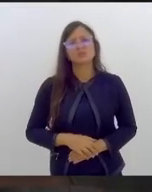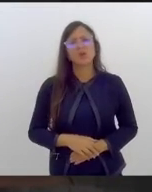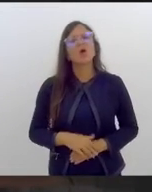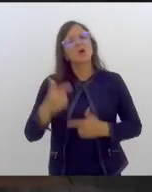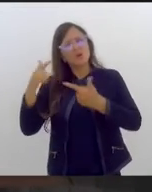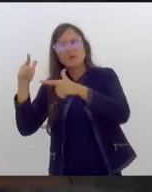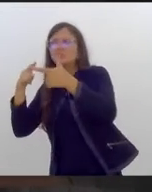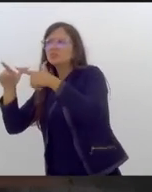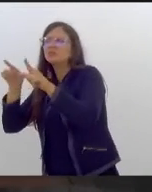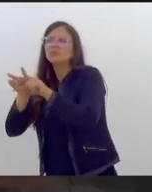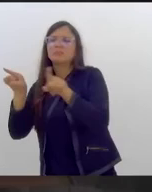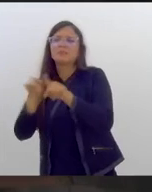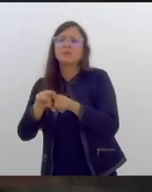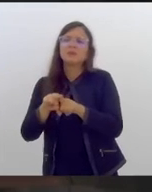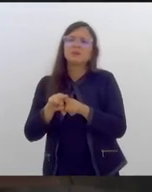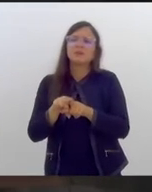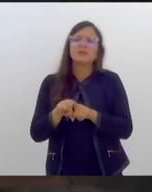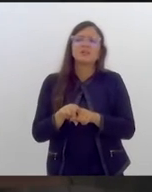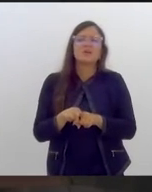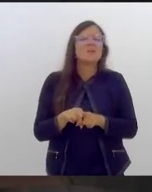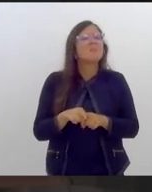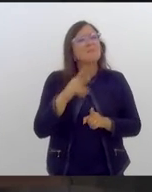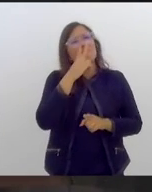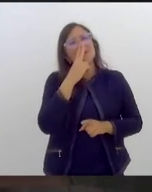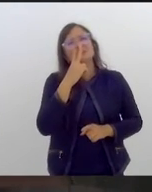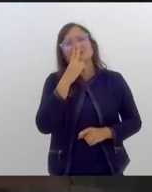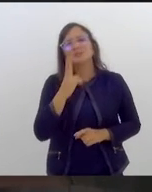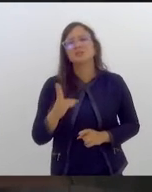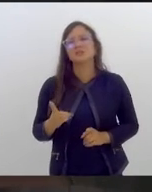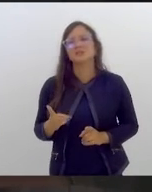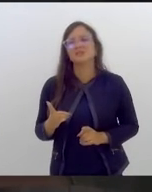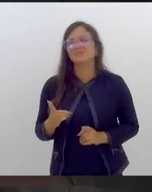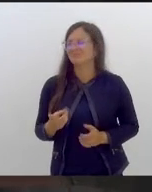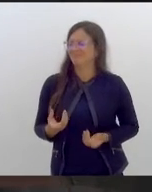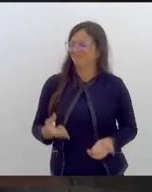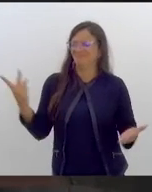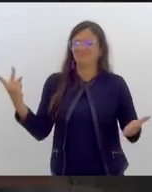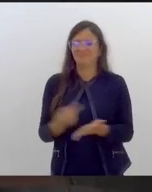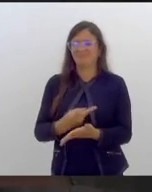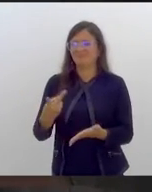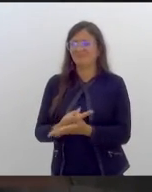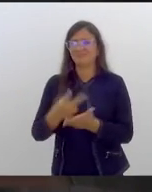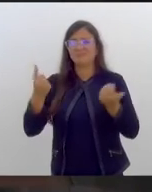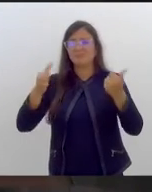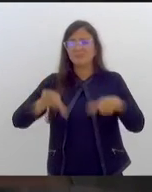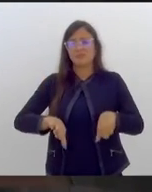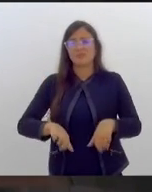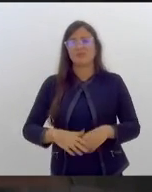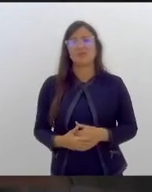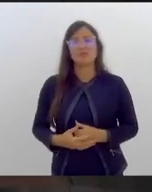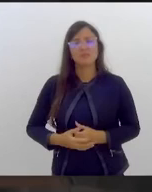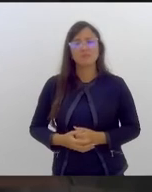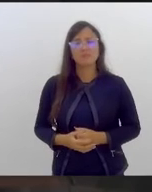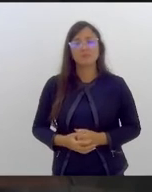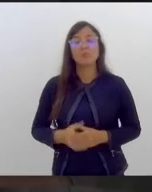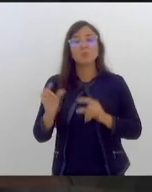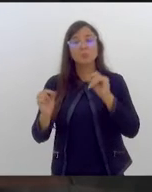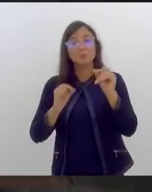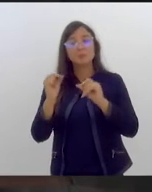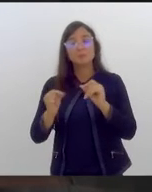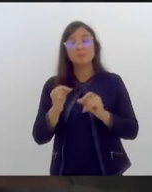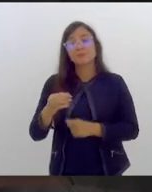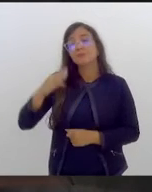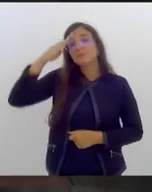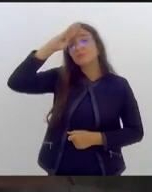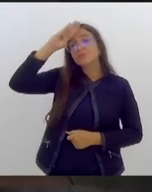aspectos desta verdadeira aberração institucional é que o bolsonaro